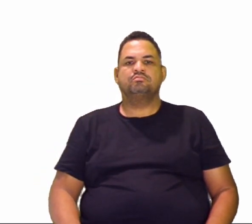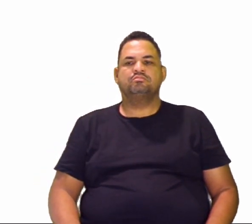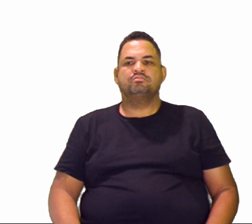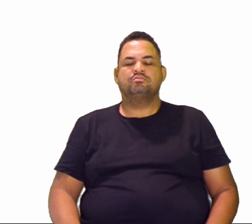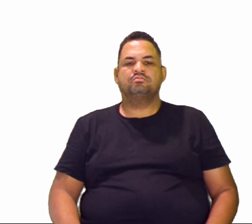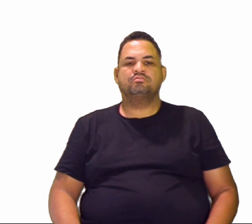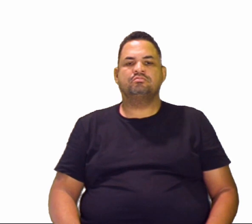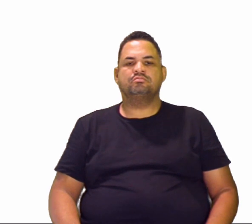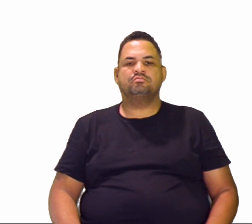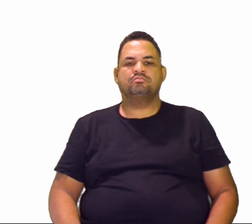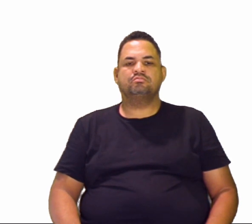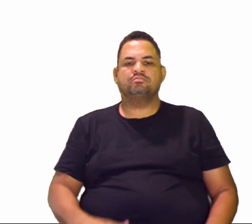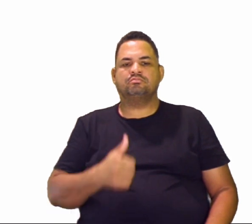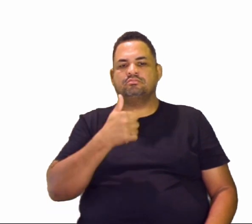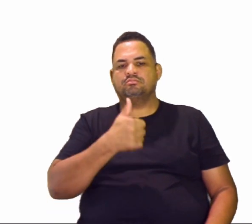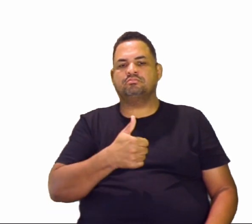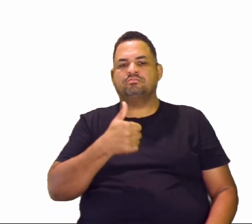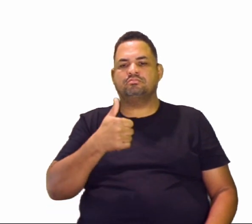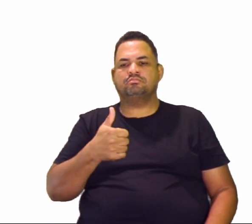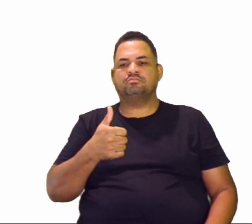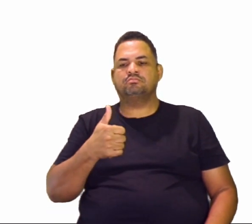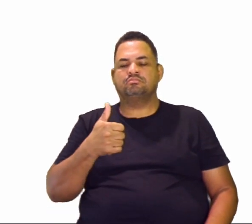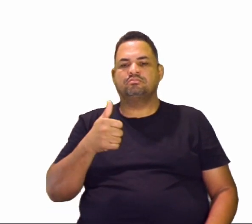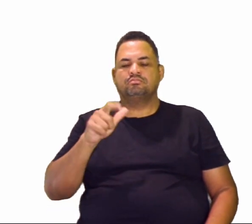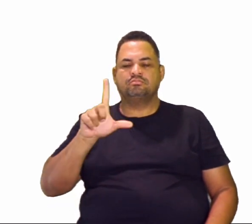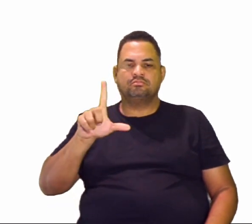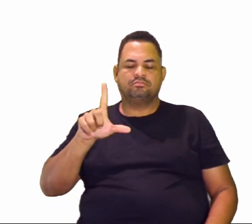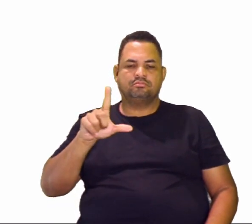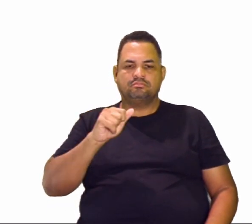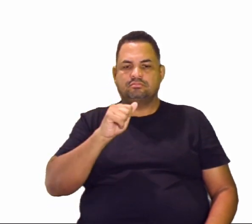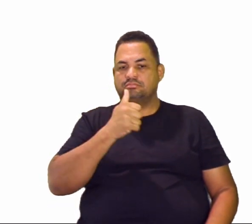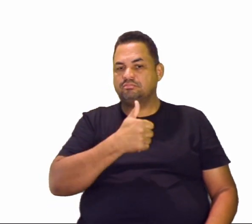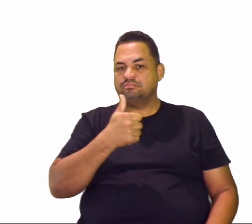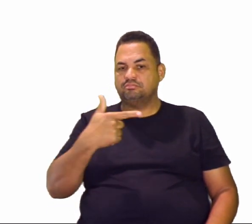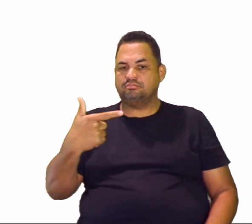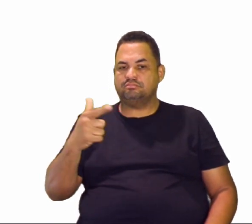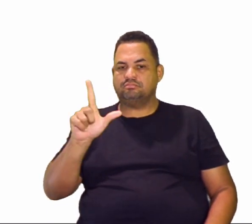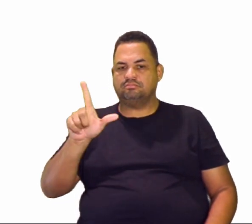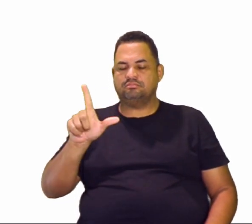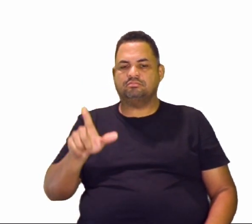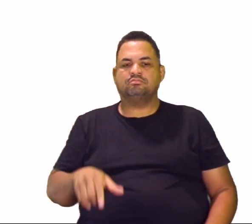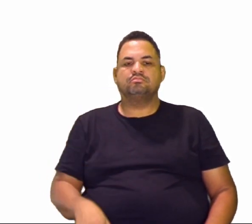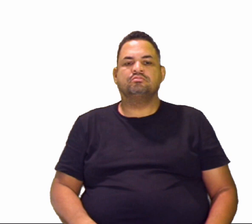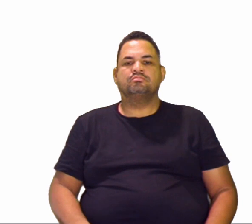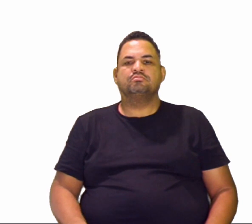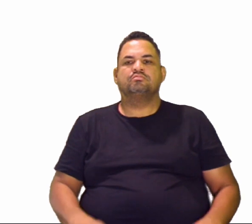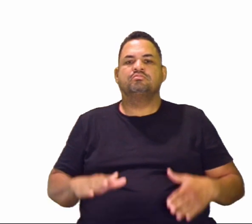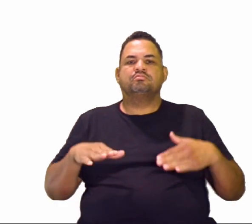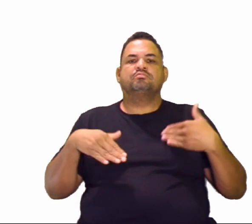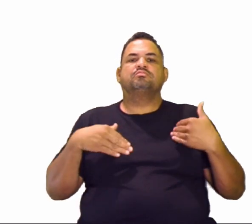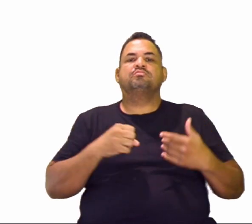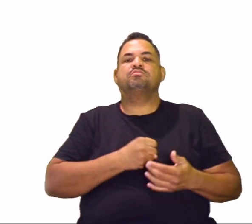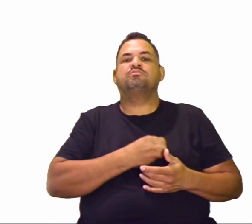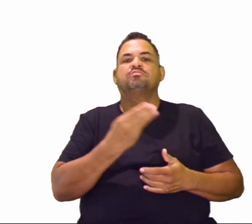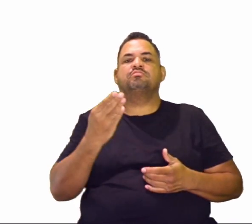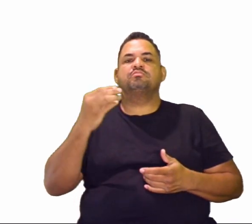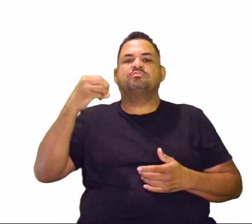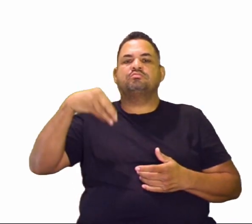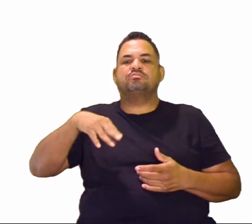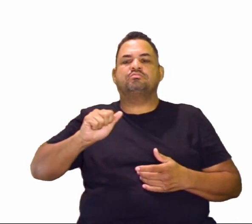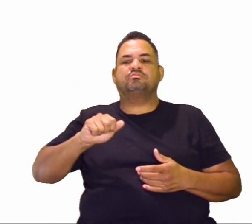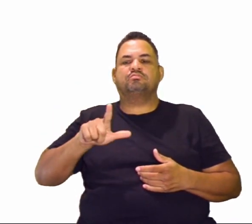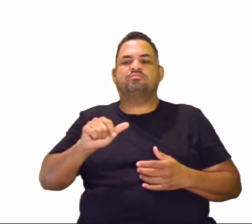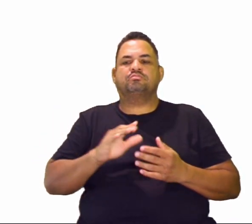litros. Então, 112 litros, eu preciso saber, esses 112 litros, quantos mols